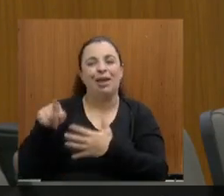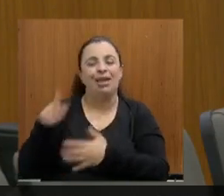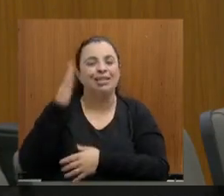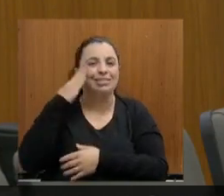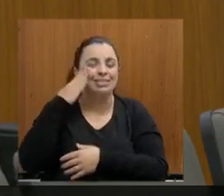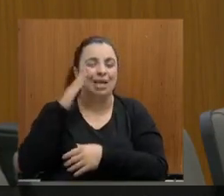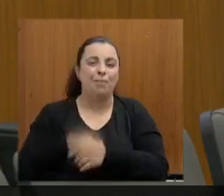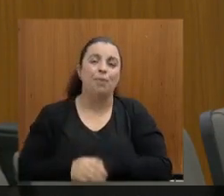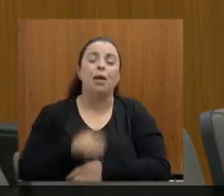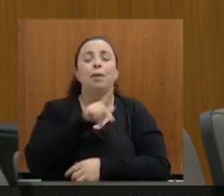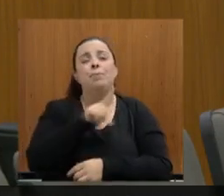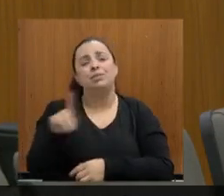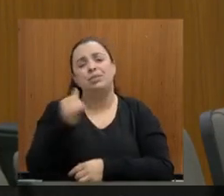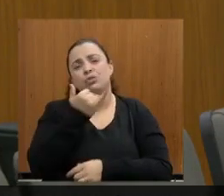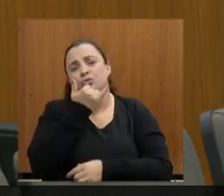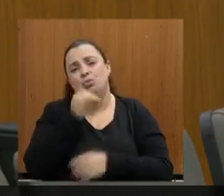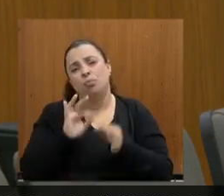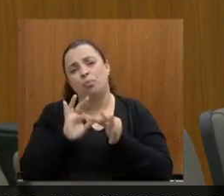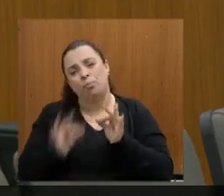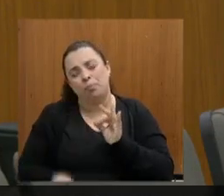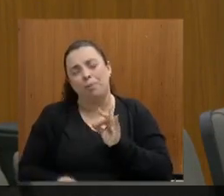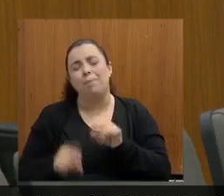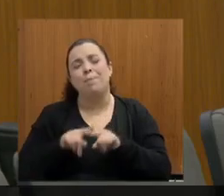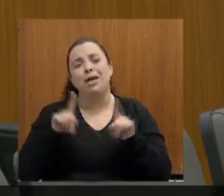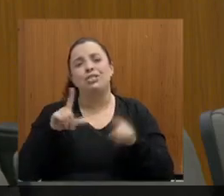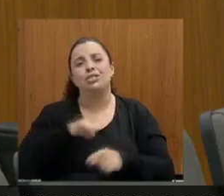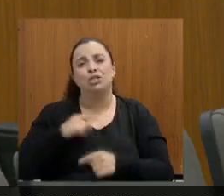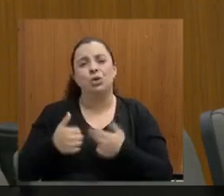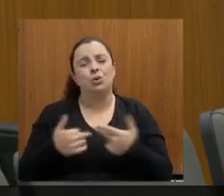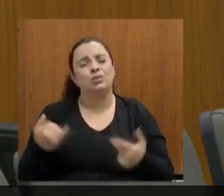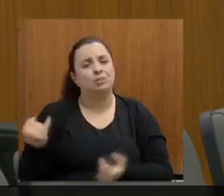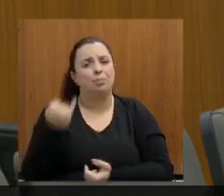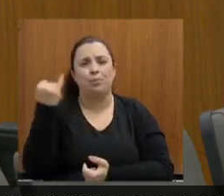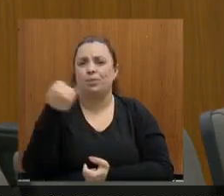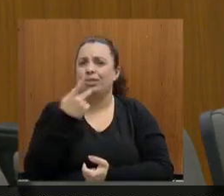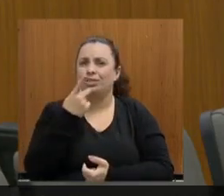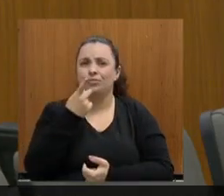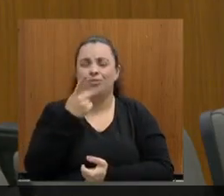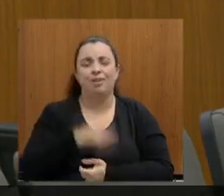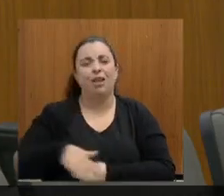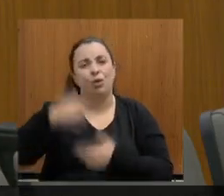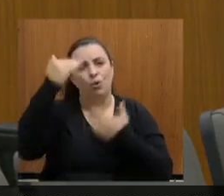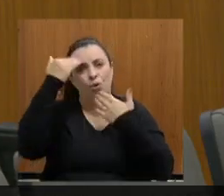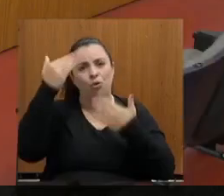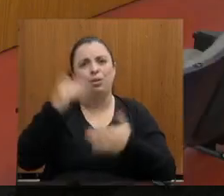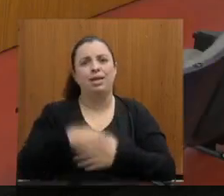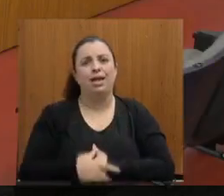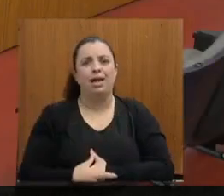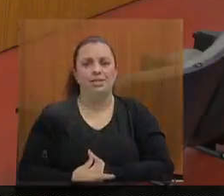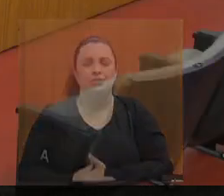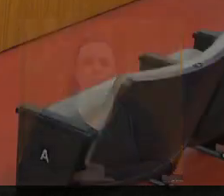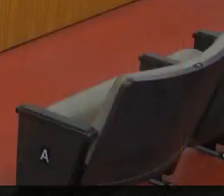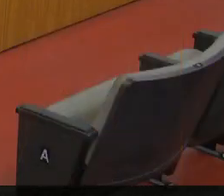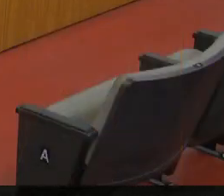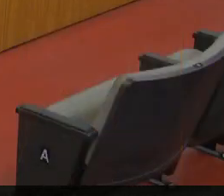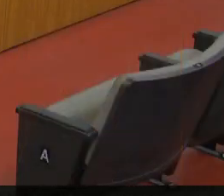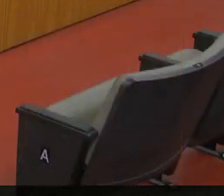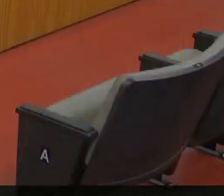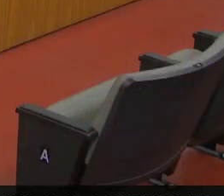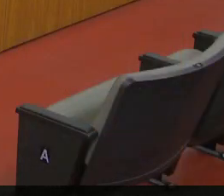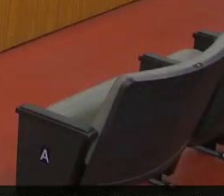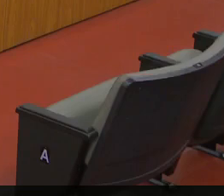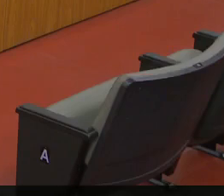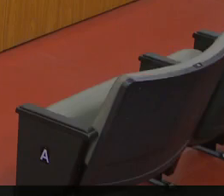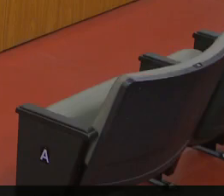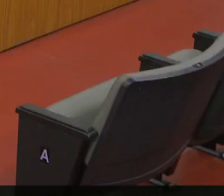passado aí o meu tempo mas tinha coisas importantes para mim pelo menos para falar muito obrigado e agradecemos as